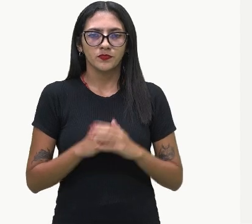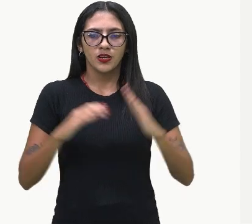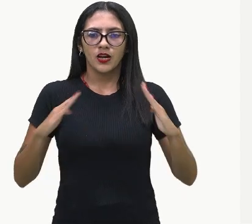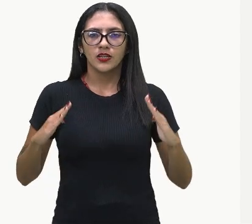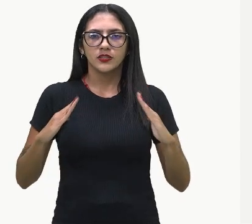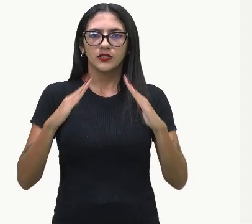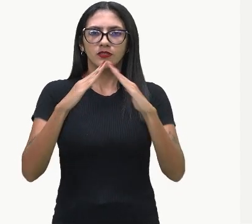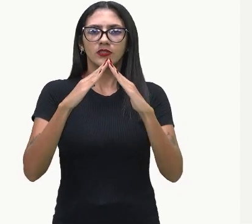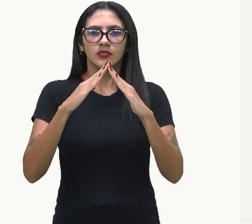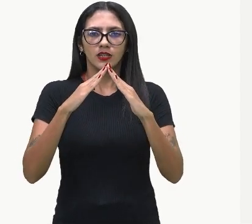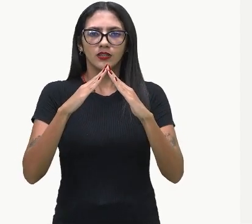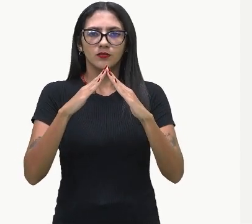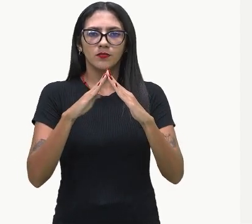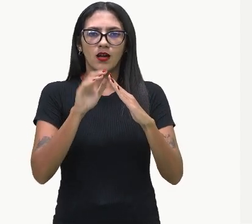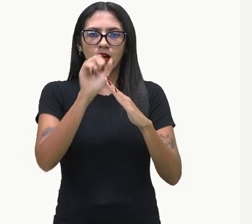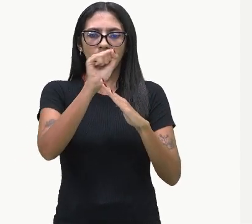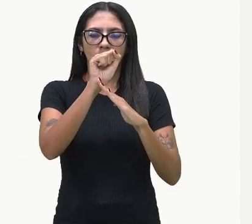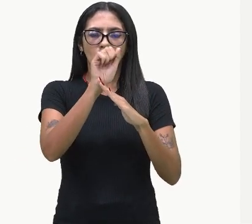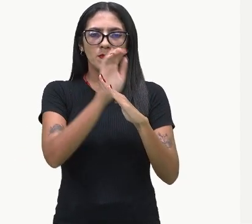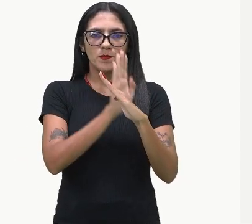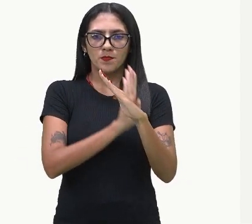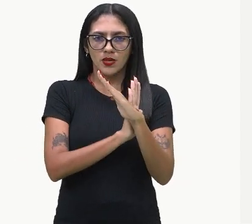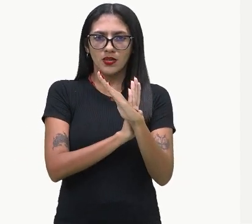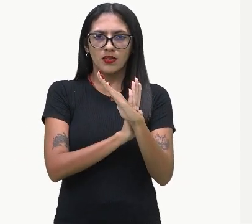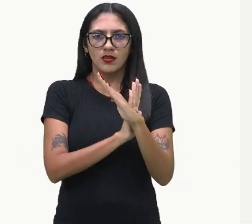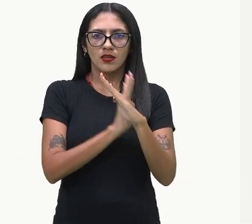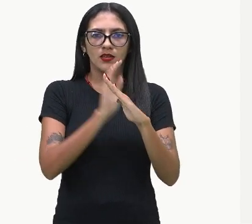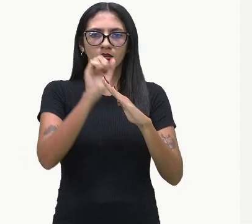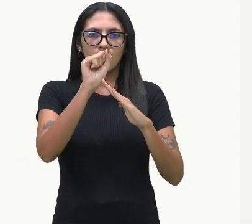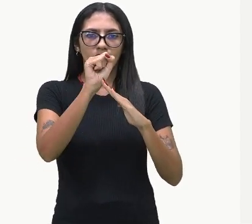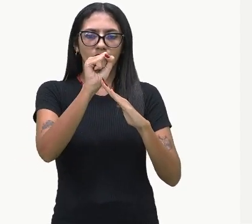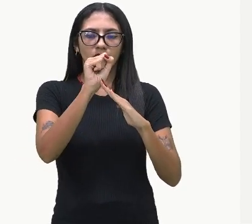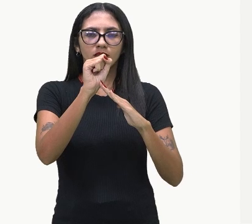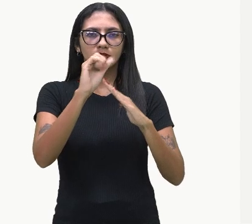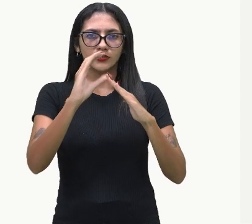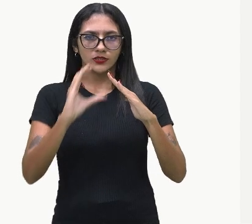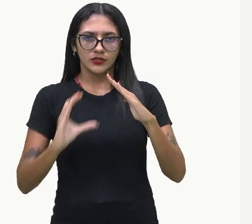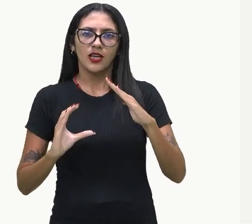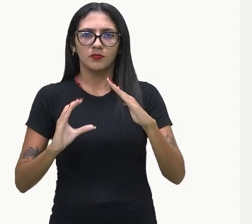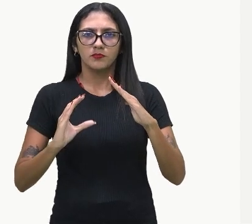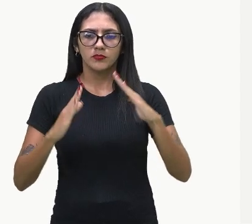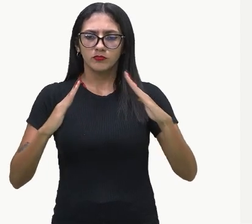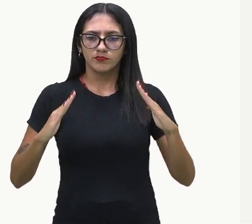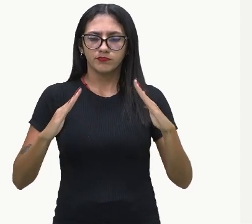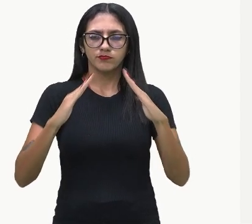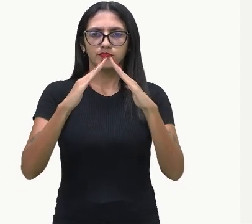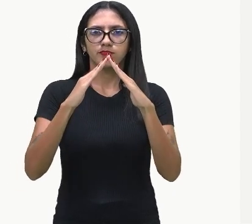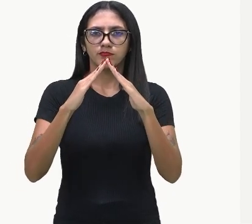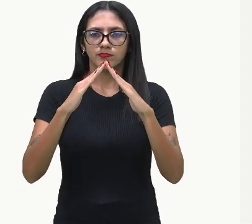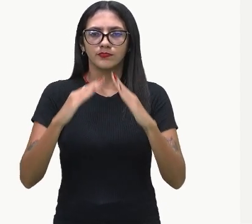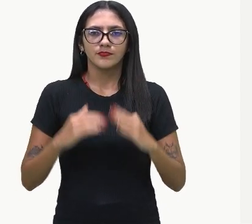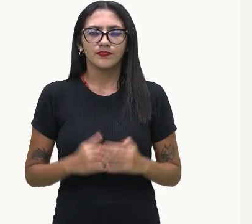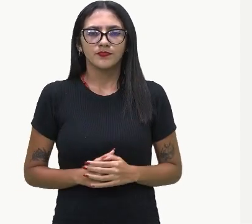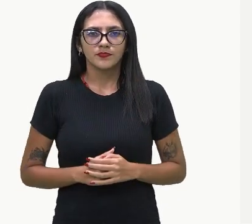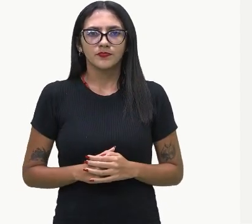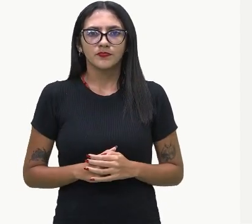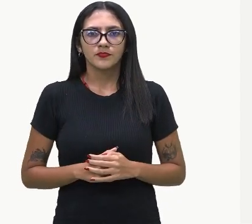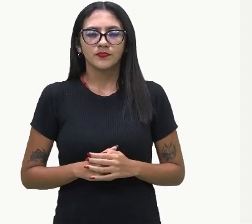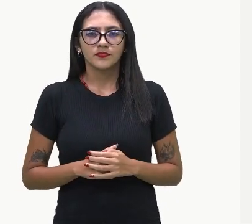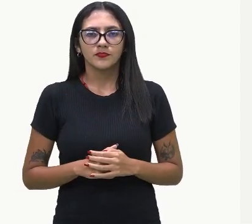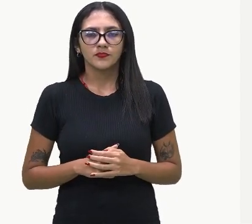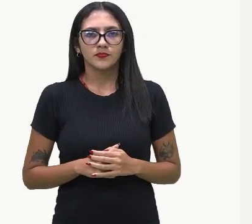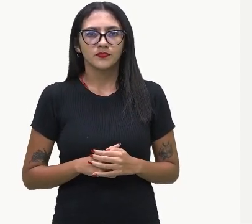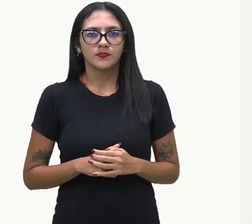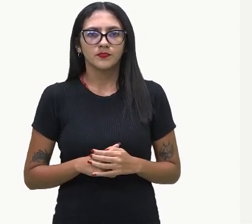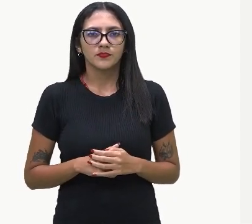AB e AC, que nada mais é do que os lados do nosso triângulo. Então,